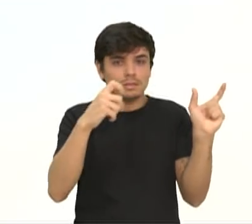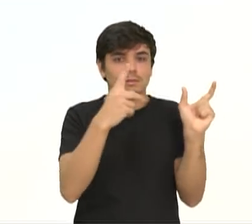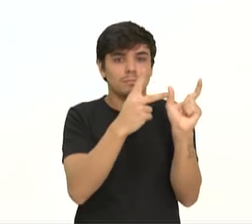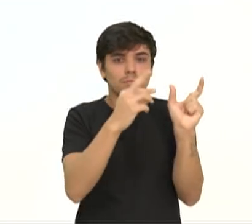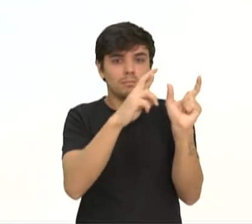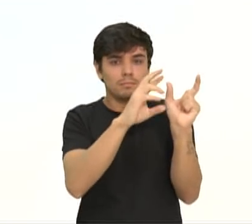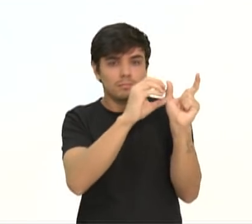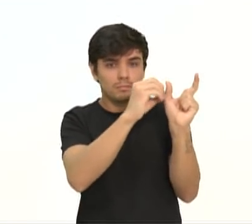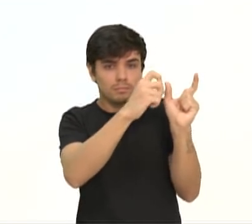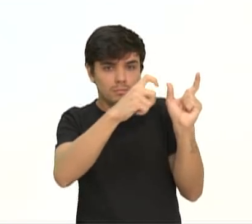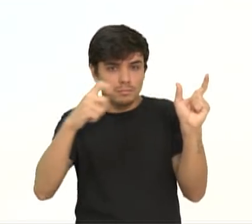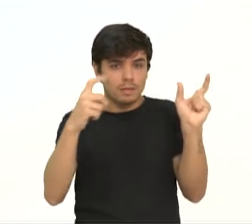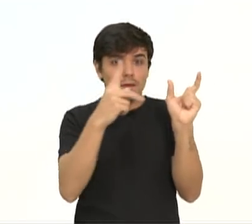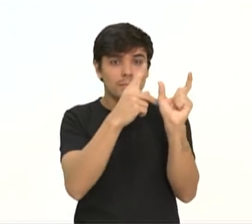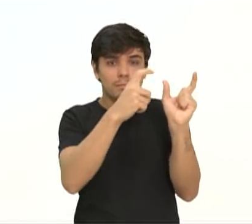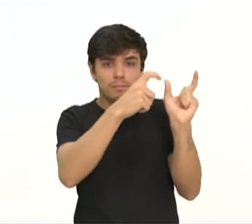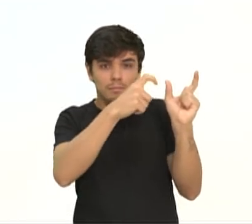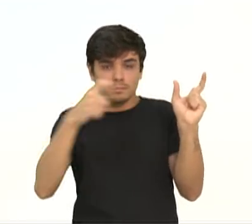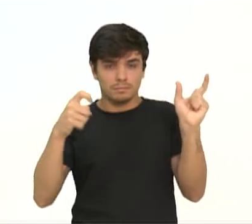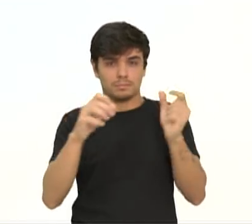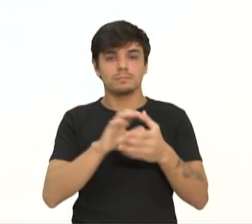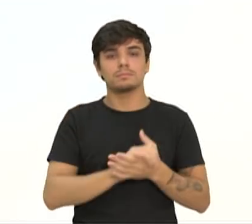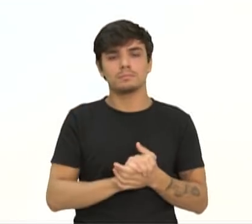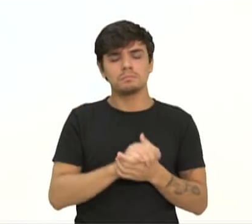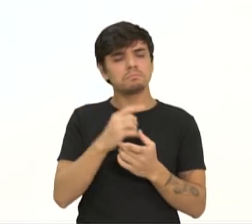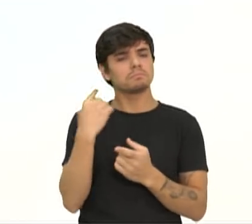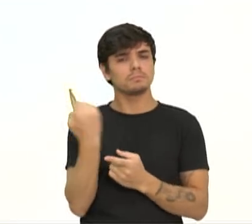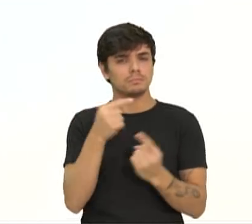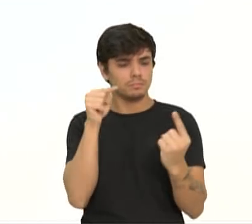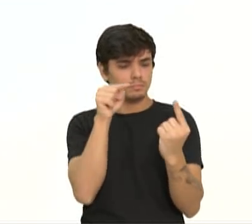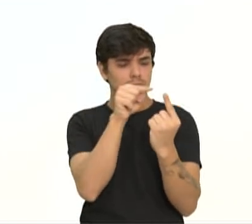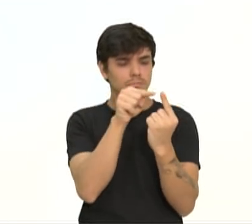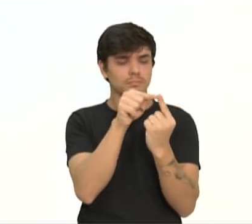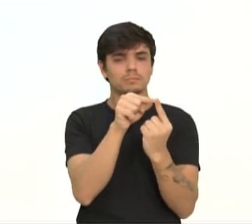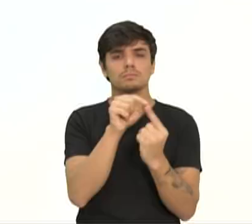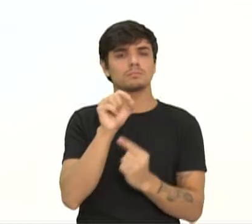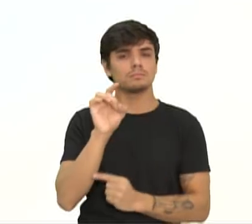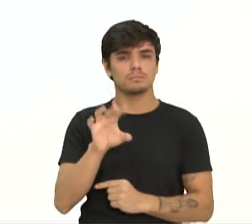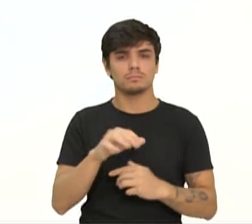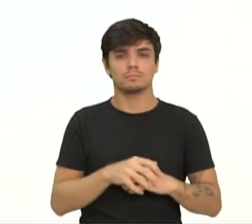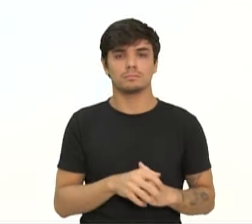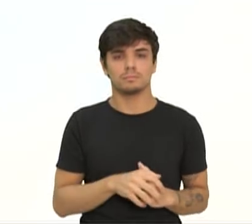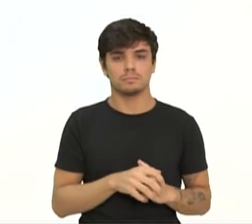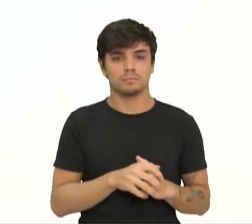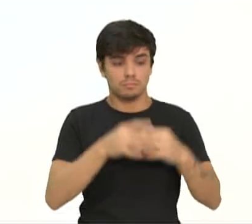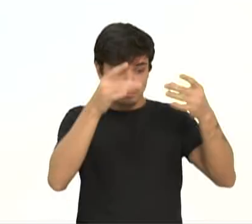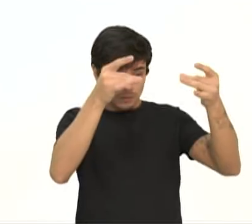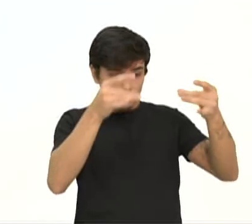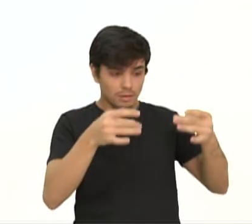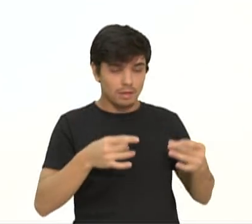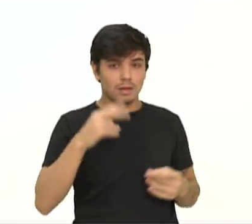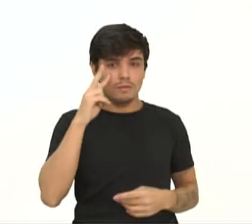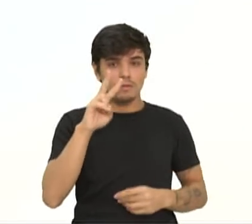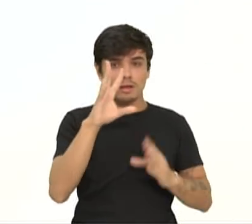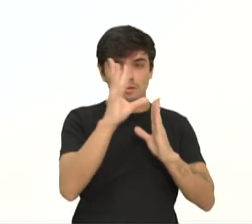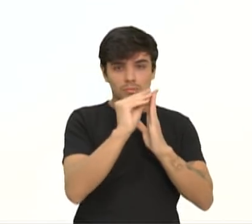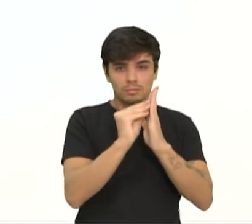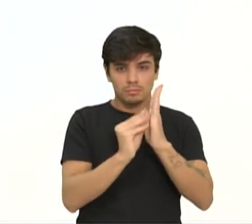proparoxítonas. Esses são os nossos objetivos. Vamos detalhar vendo os conteúdos.